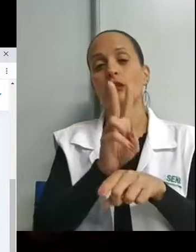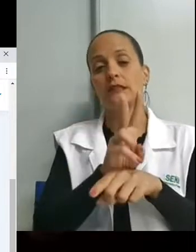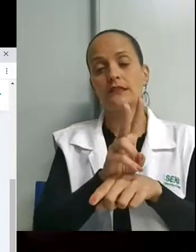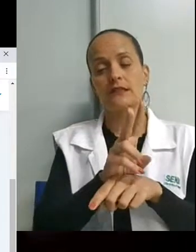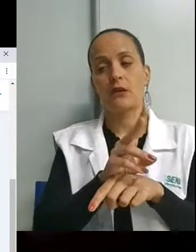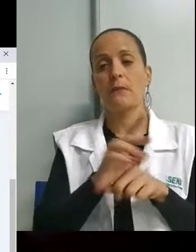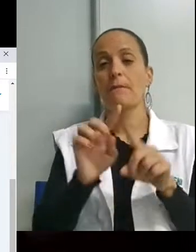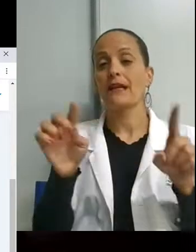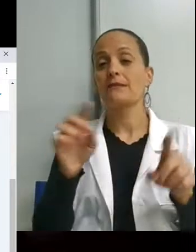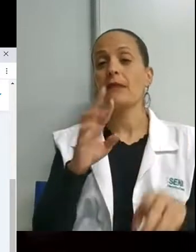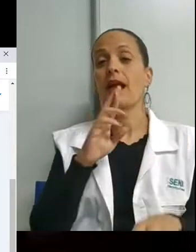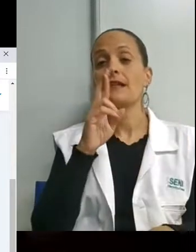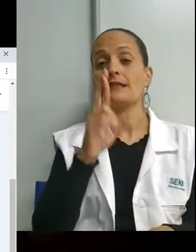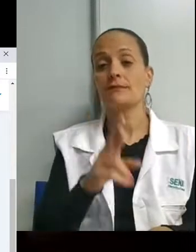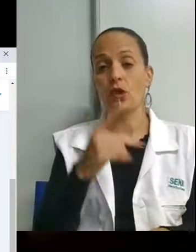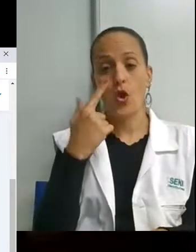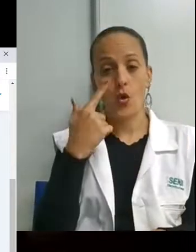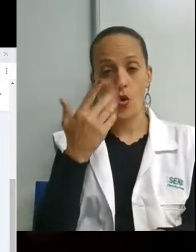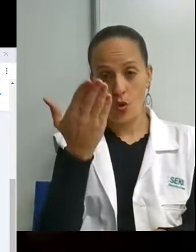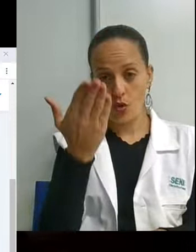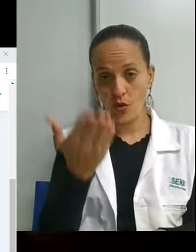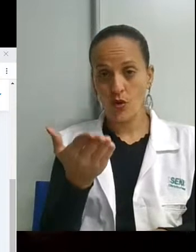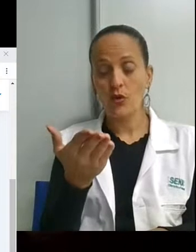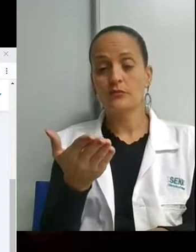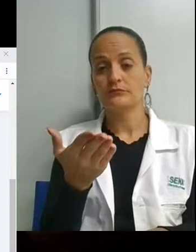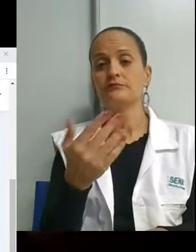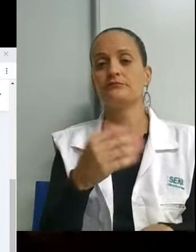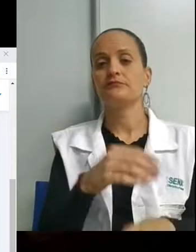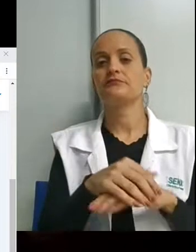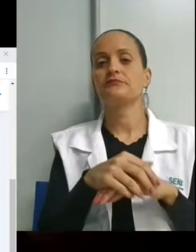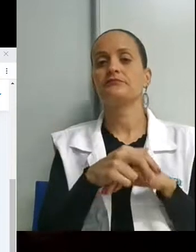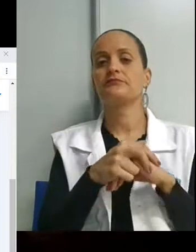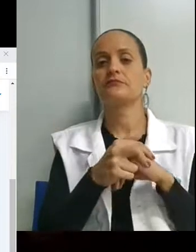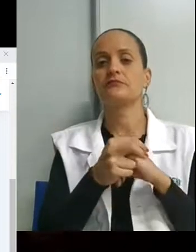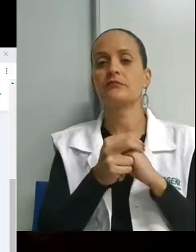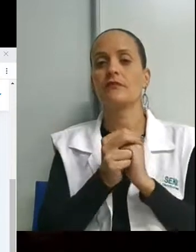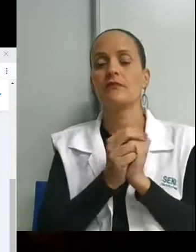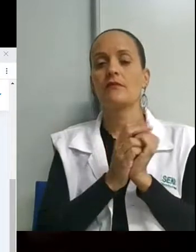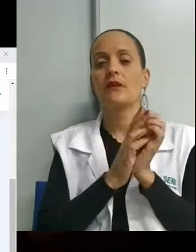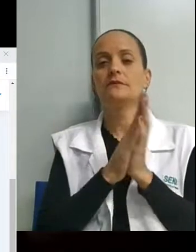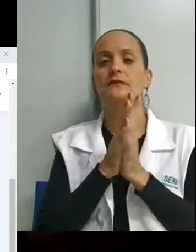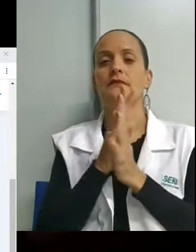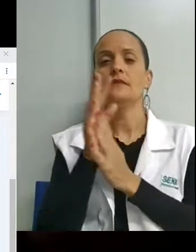gente responder aqui, ó, vou até pegar essa imagem, né? Vou ver se eu consigo copiar essa imagem aqui, ó.